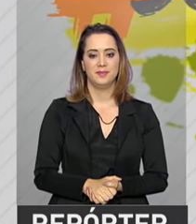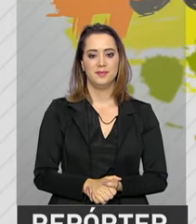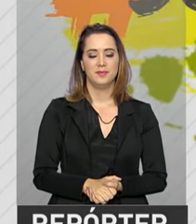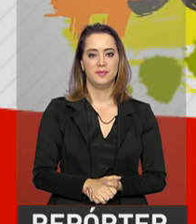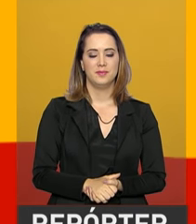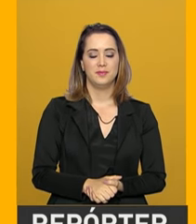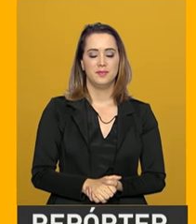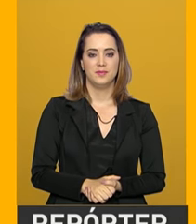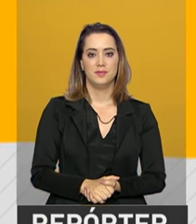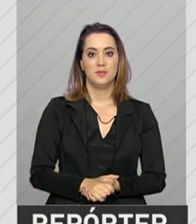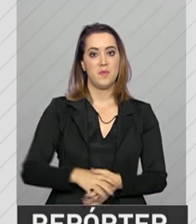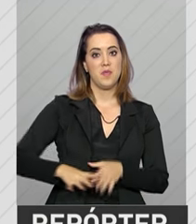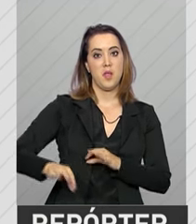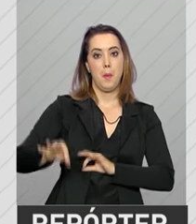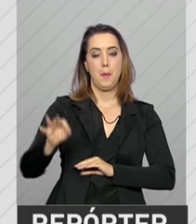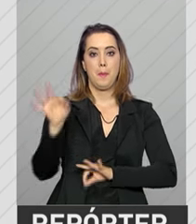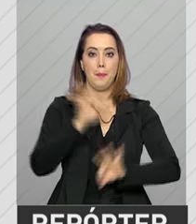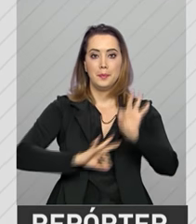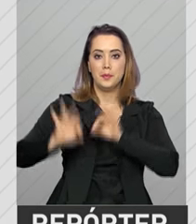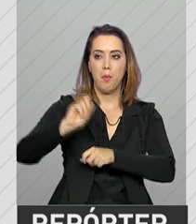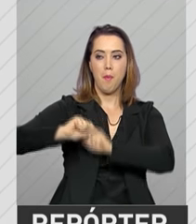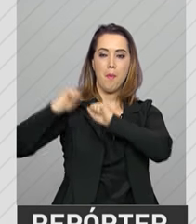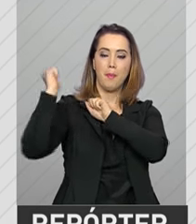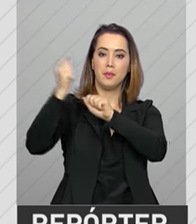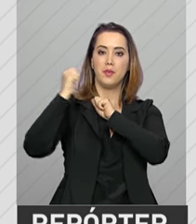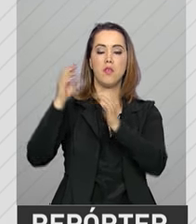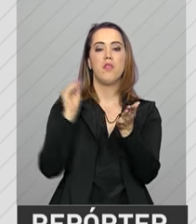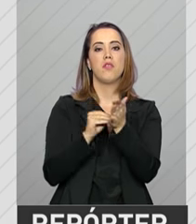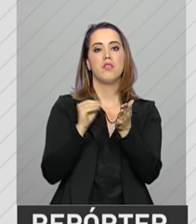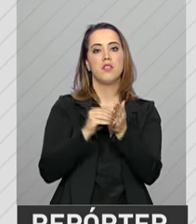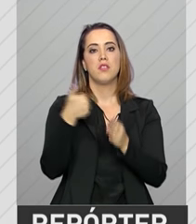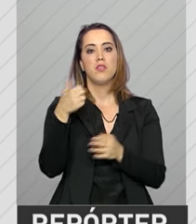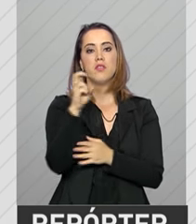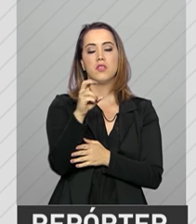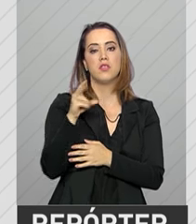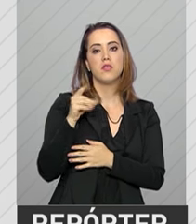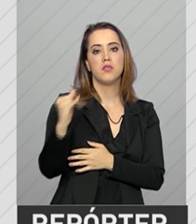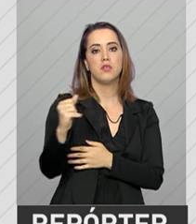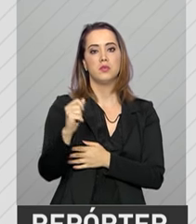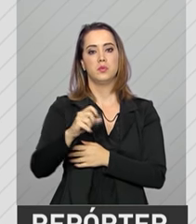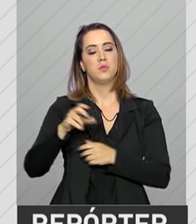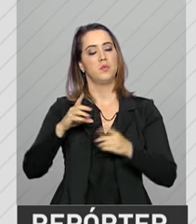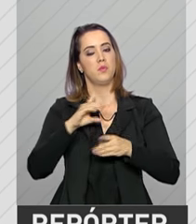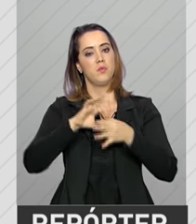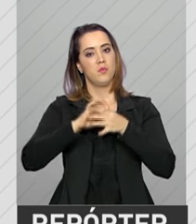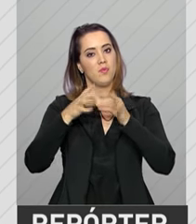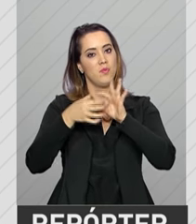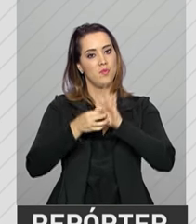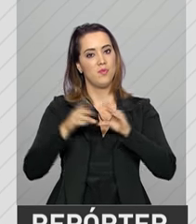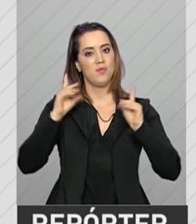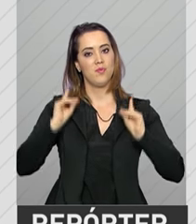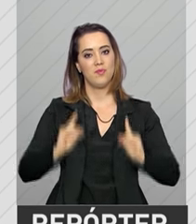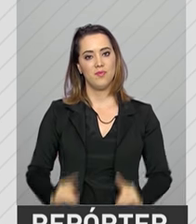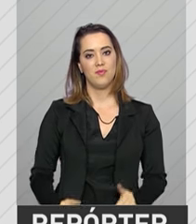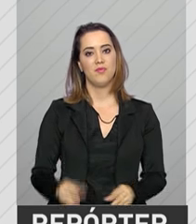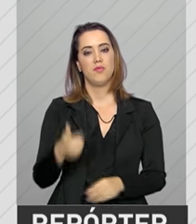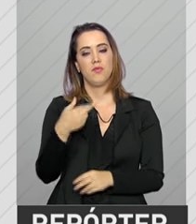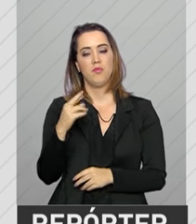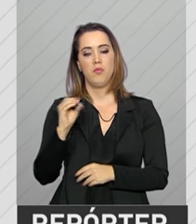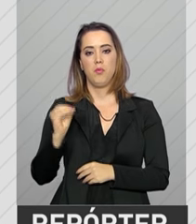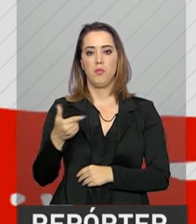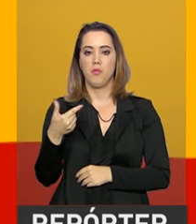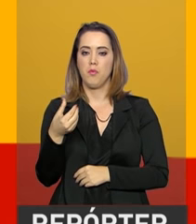ele Prepare a sua torcida faltam 15 dias para os jogos paralímpicos Rio